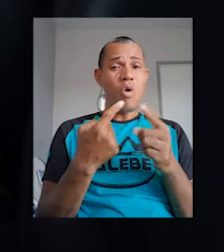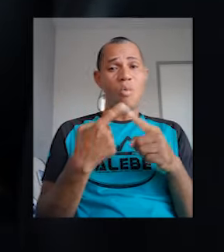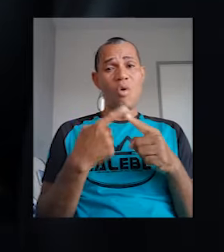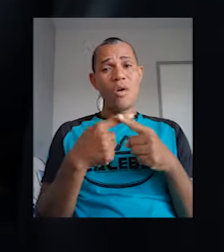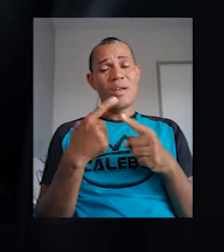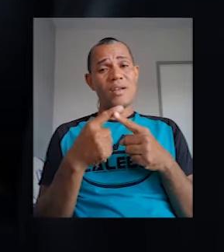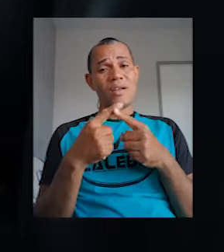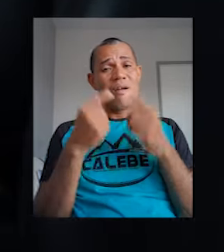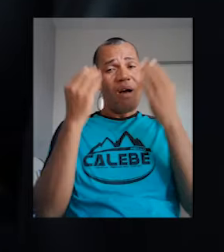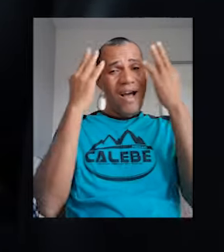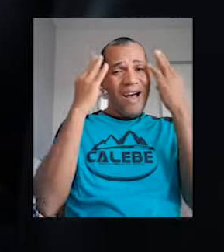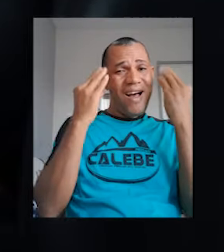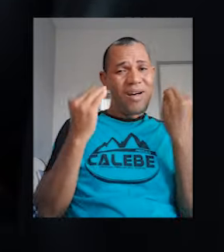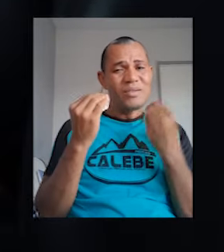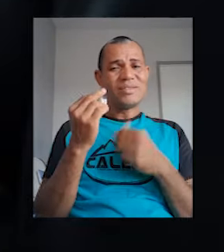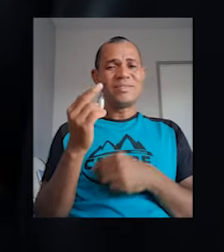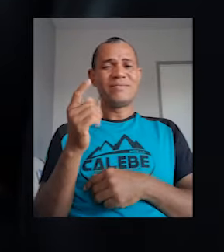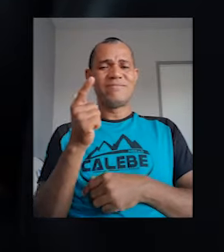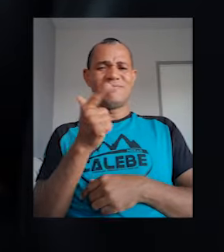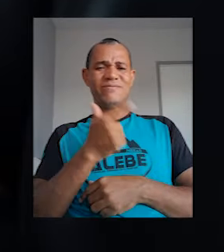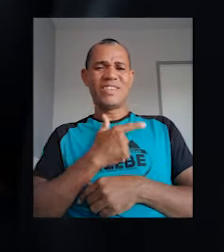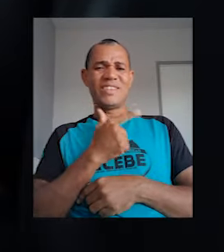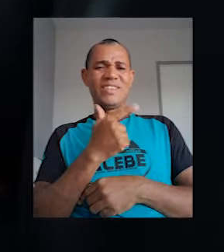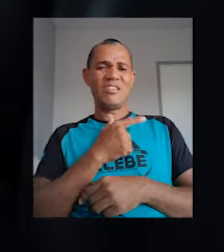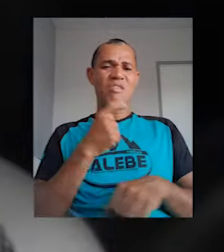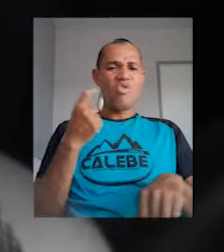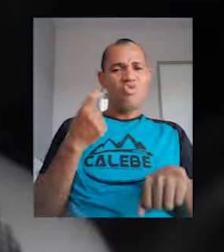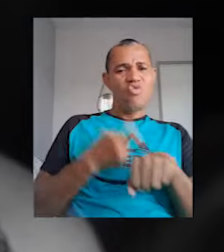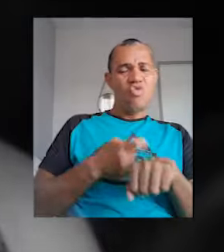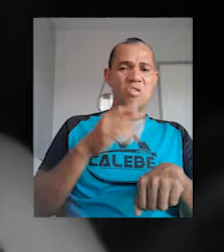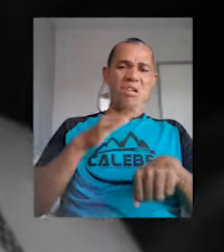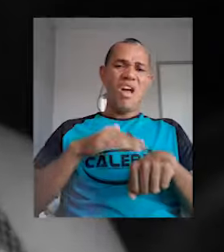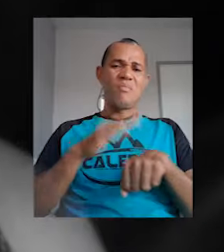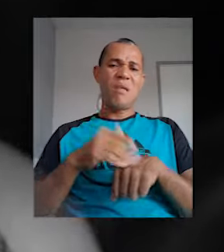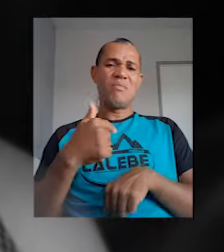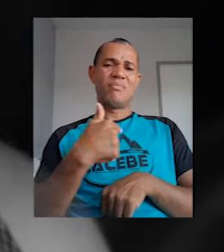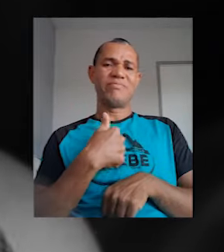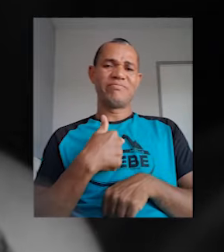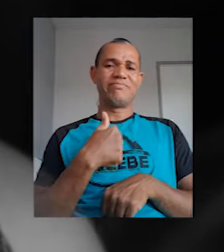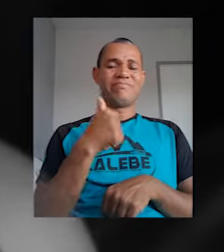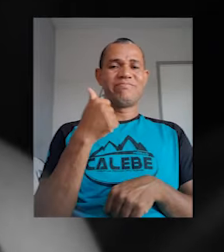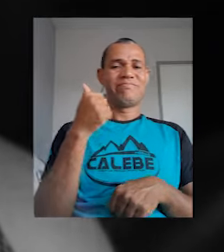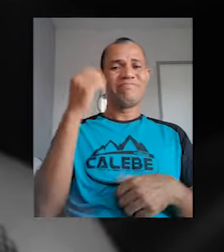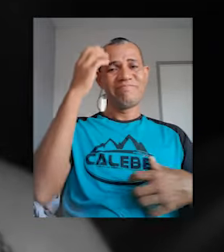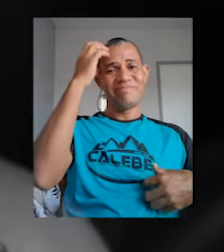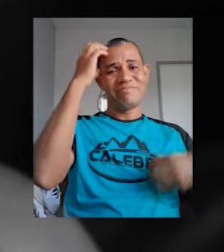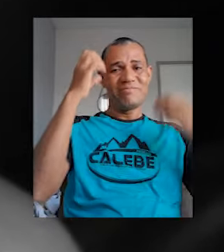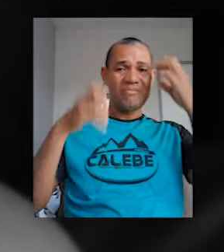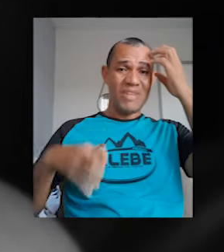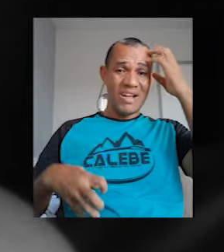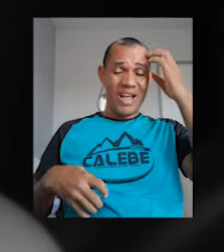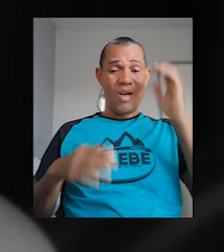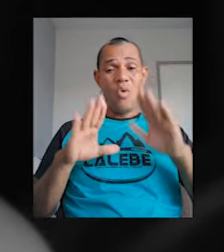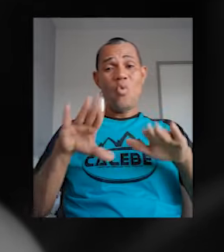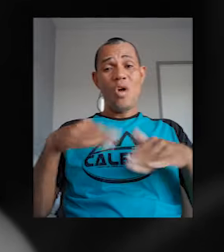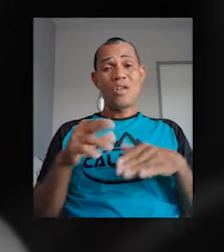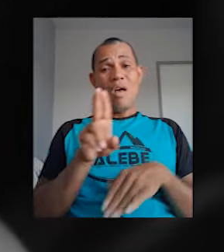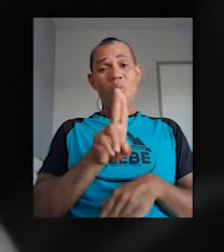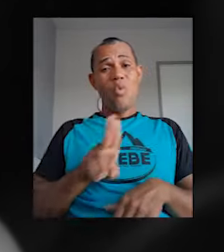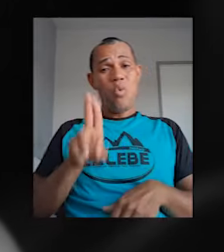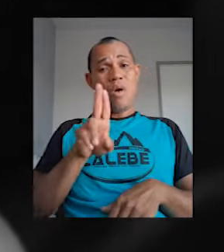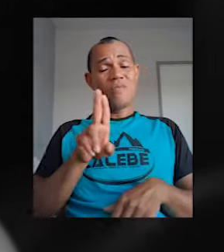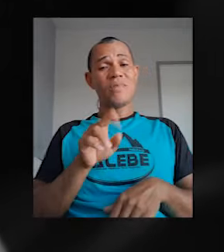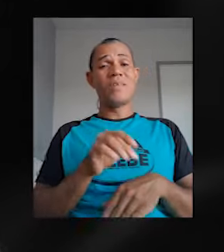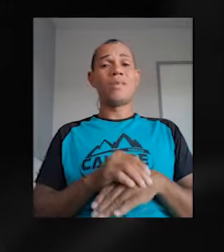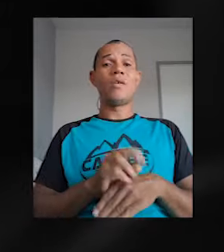cabelo lá ele, quando posso falar no momento, macaca, né? E quando chego na universidade, eu